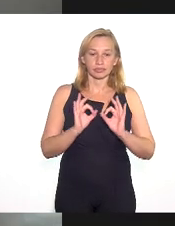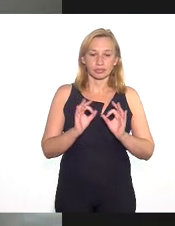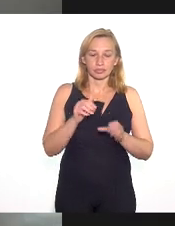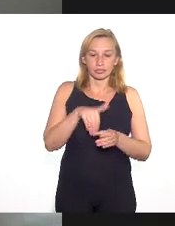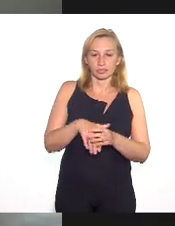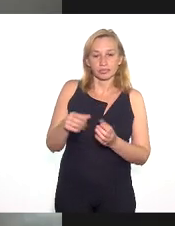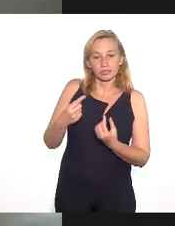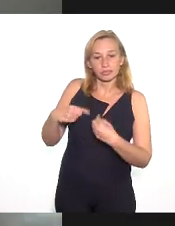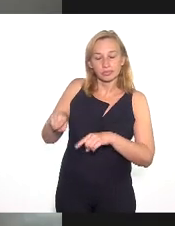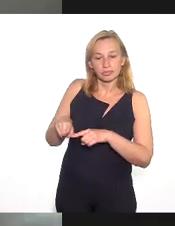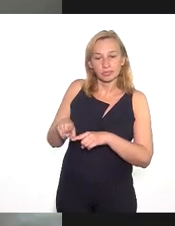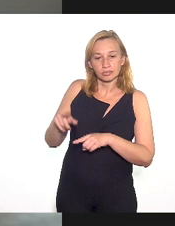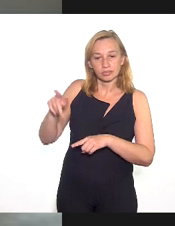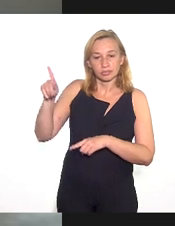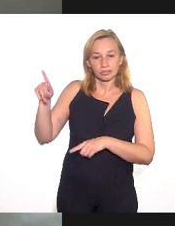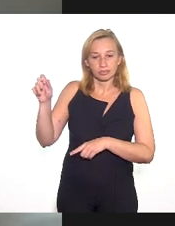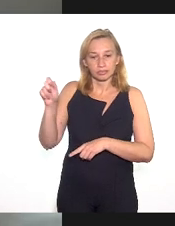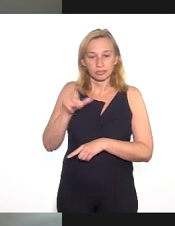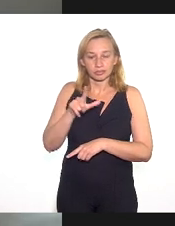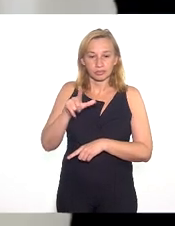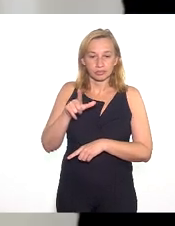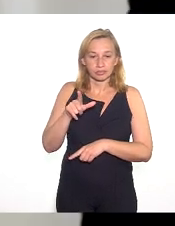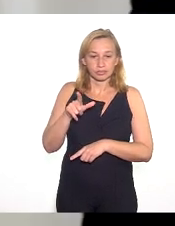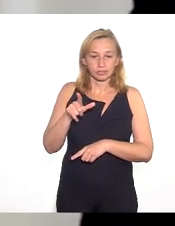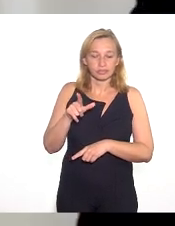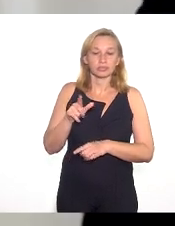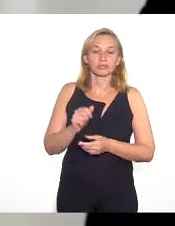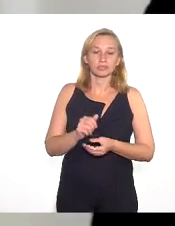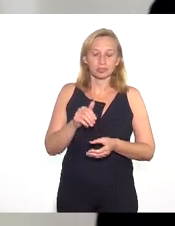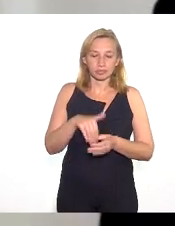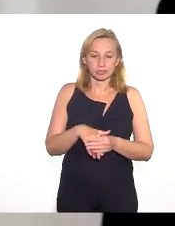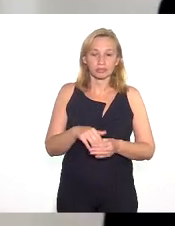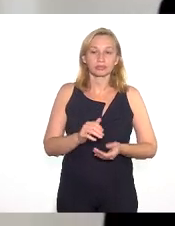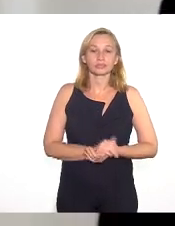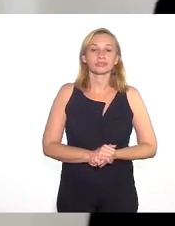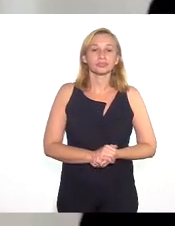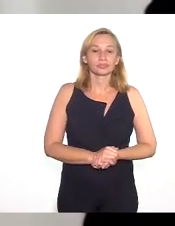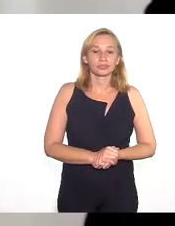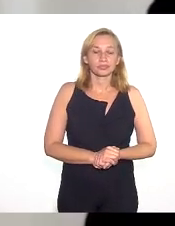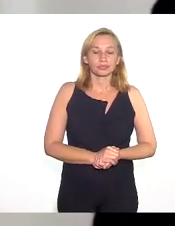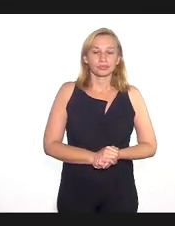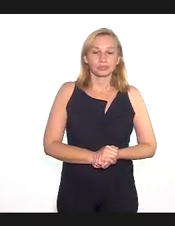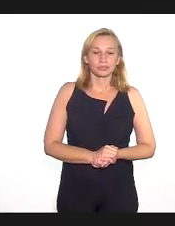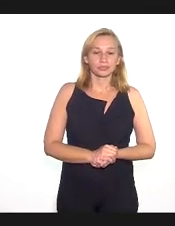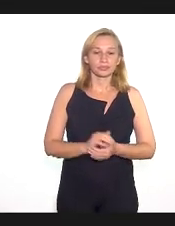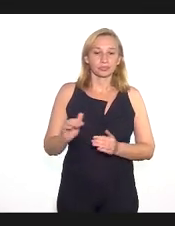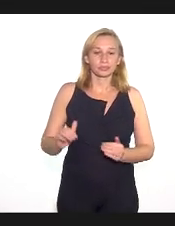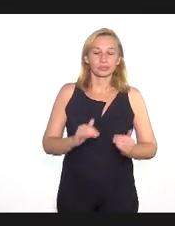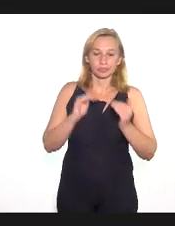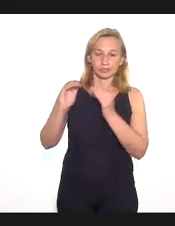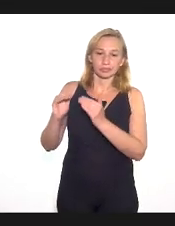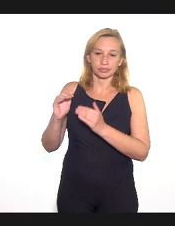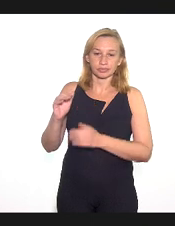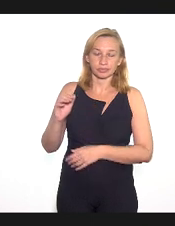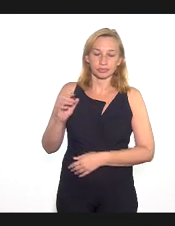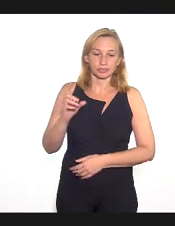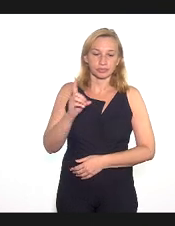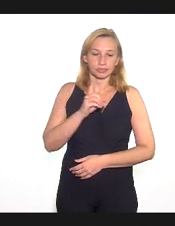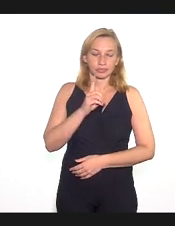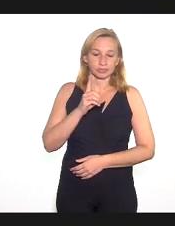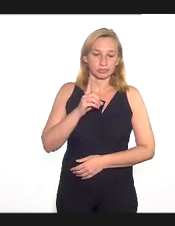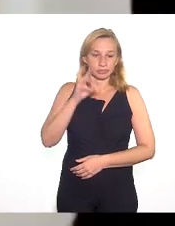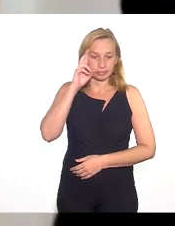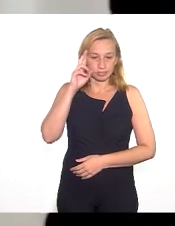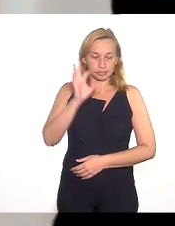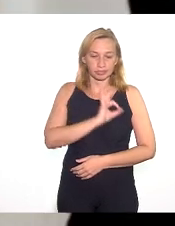contra da bancada do PSOL, por favor. Vou assinar voto contrário da bancada do PSOL. Subtenente Bernardo também. Bernardo